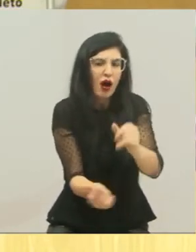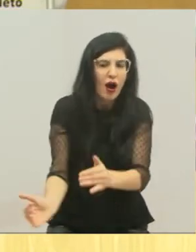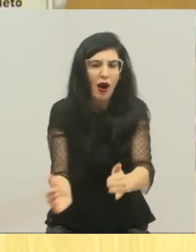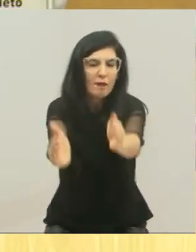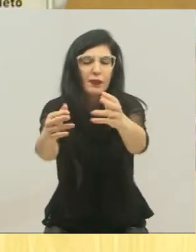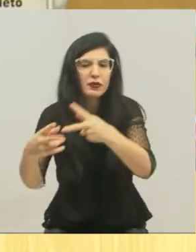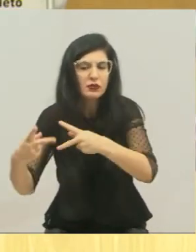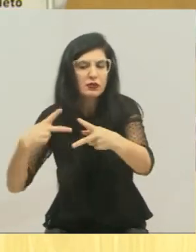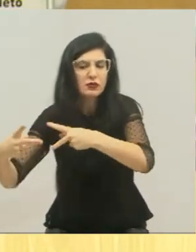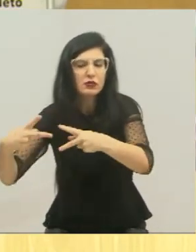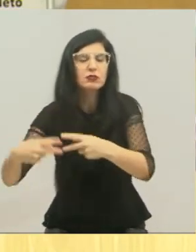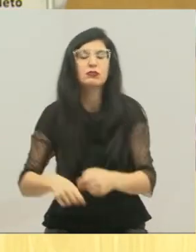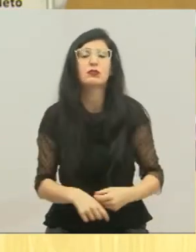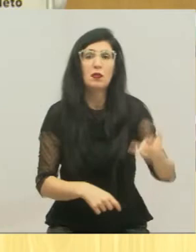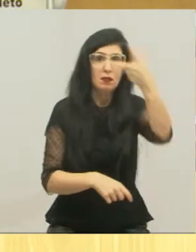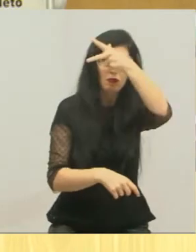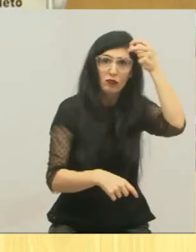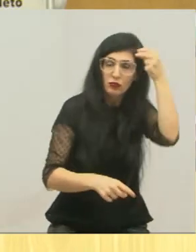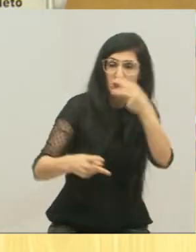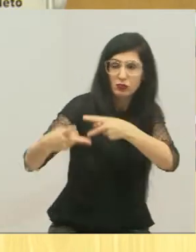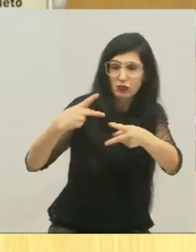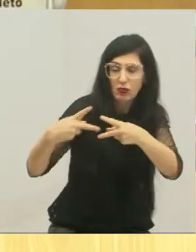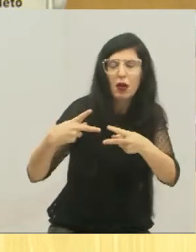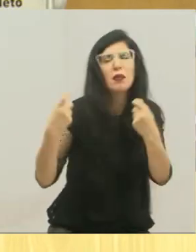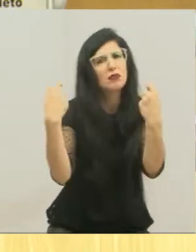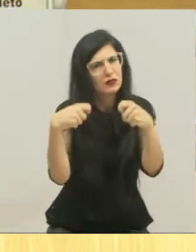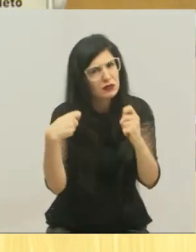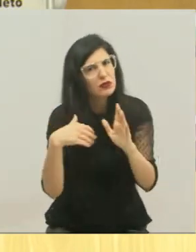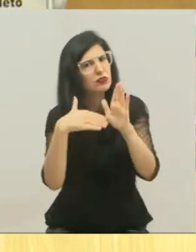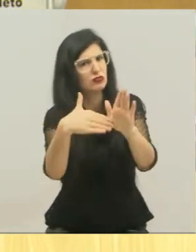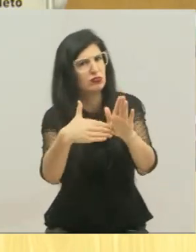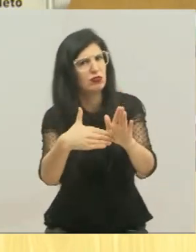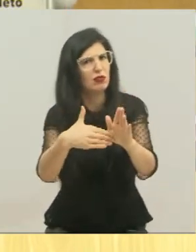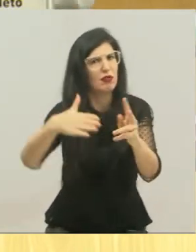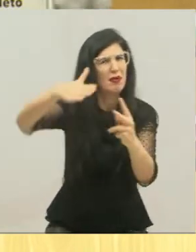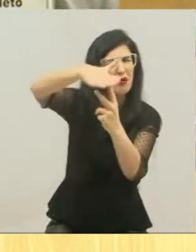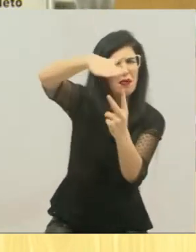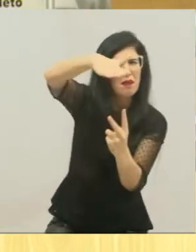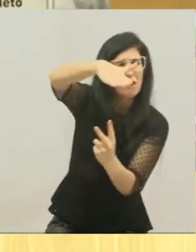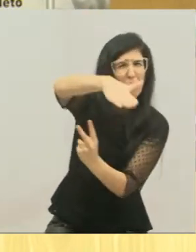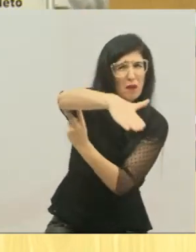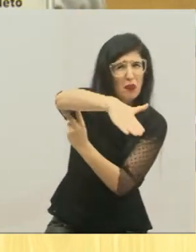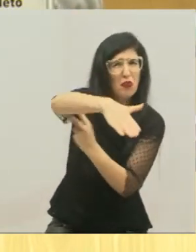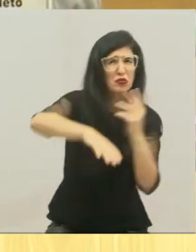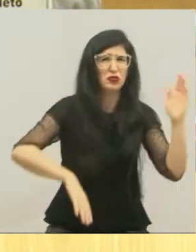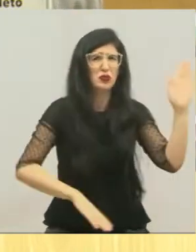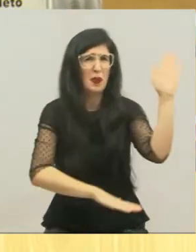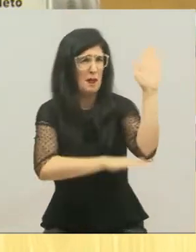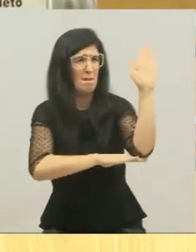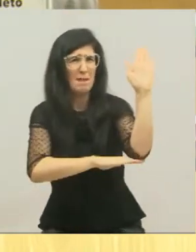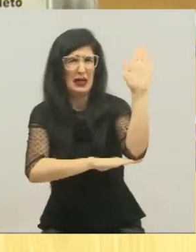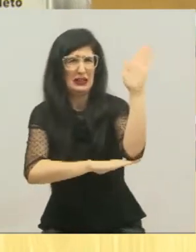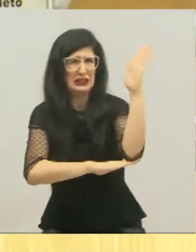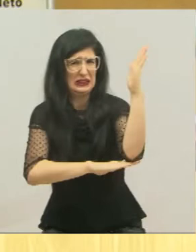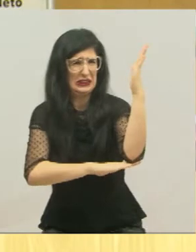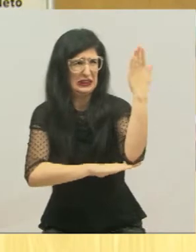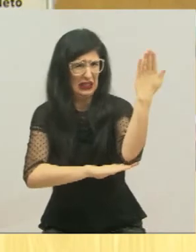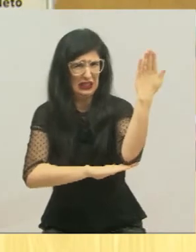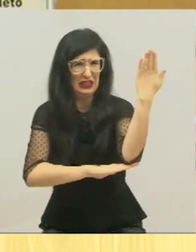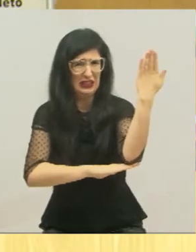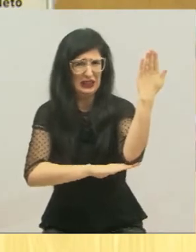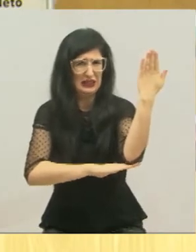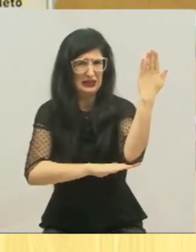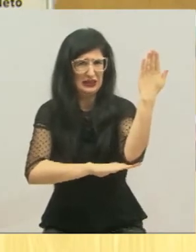Campos tome providências para a manutenção da referida ponte de madeira, tendo em vista que a mesma se encontra na região limítrofe entre